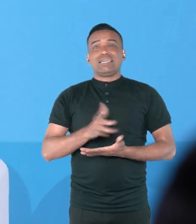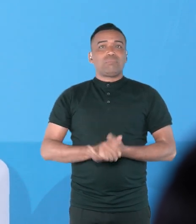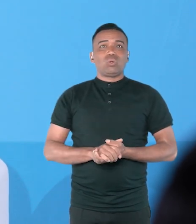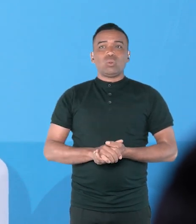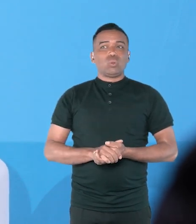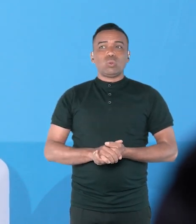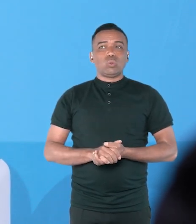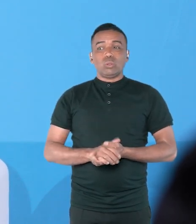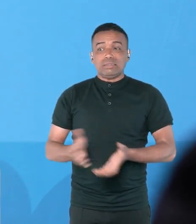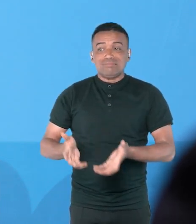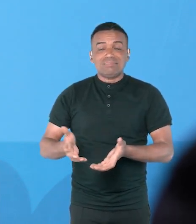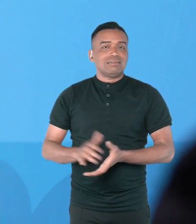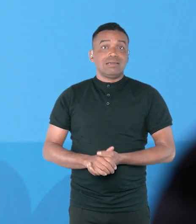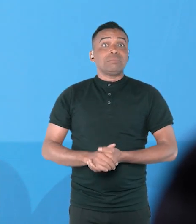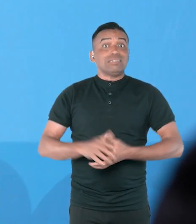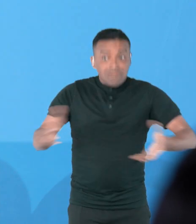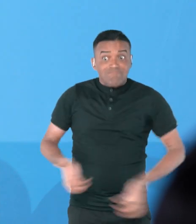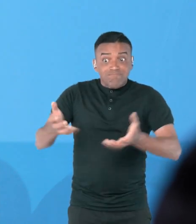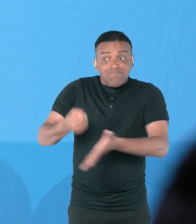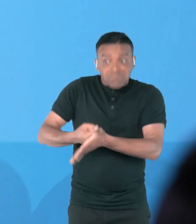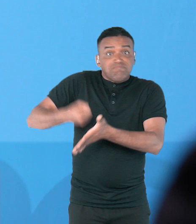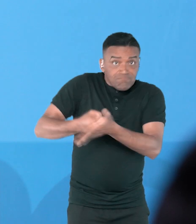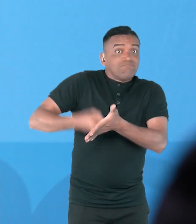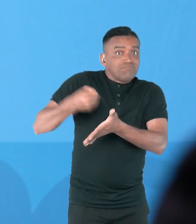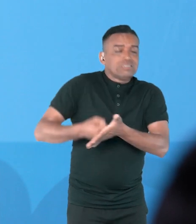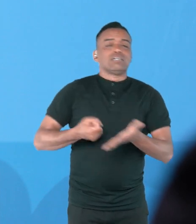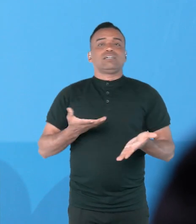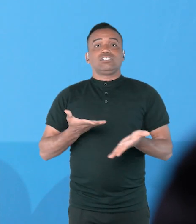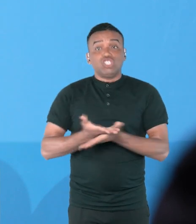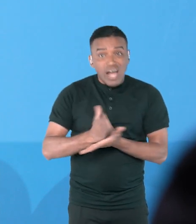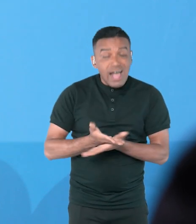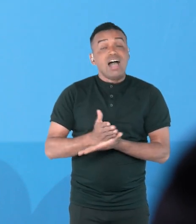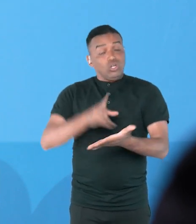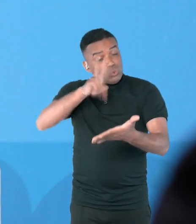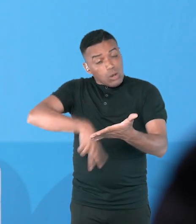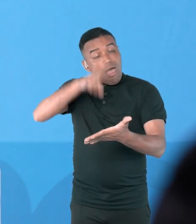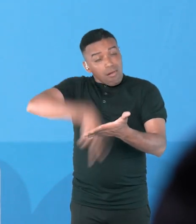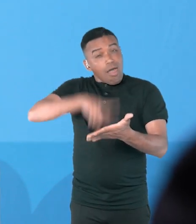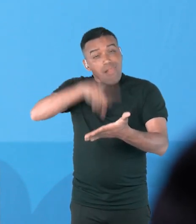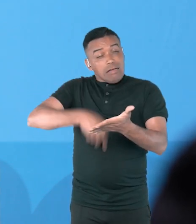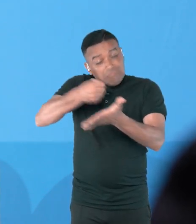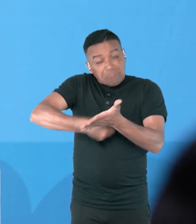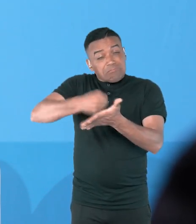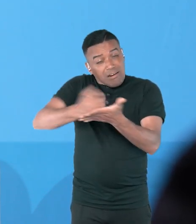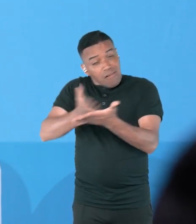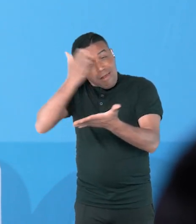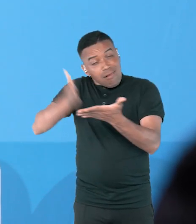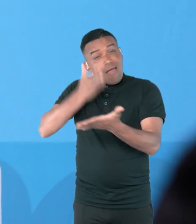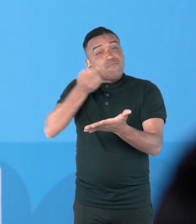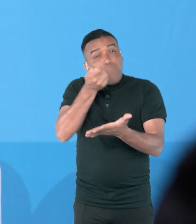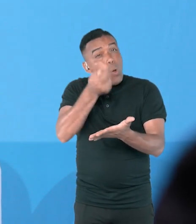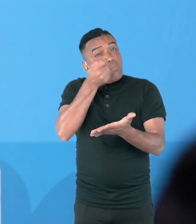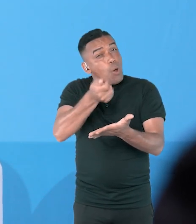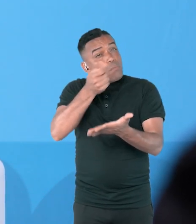sendo destreinados, então tem que insistir mesmo. Insistir um pouco, tá chato, não larga. Insiste, insiste,